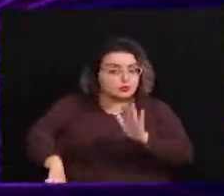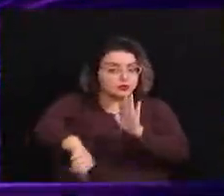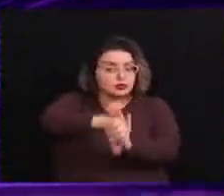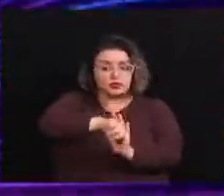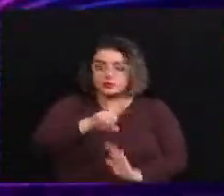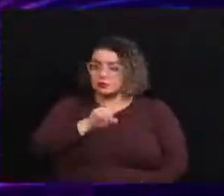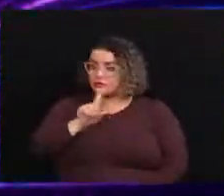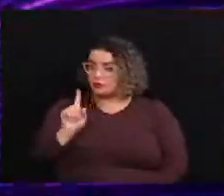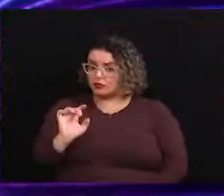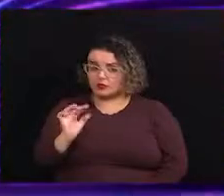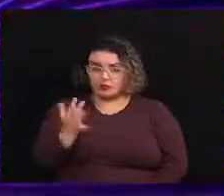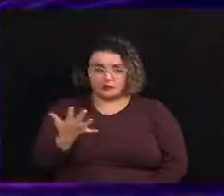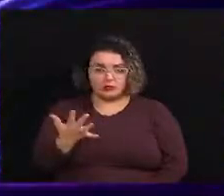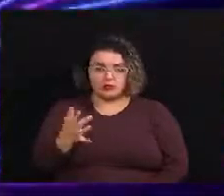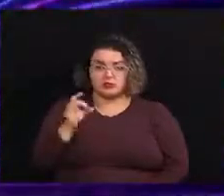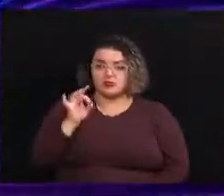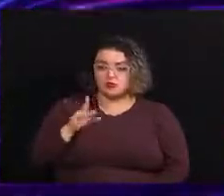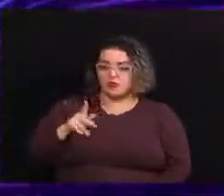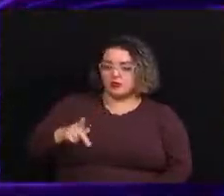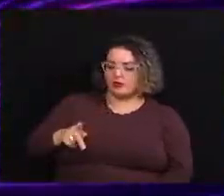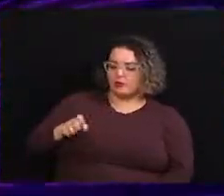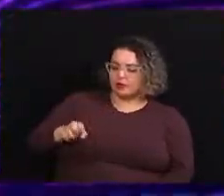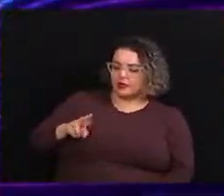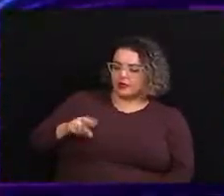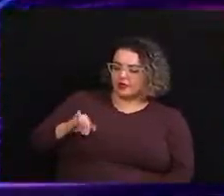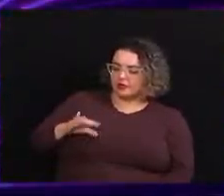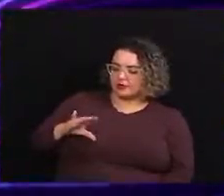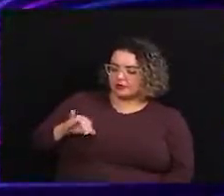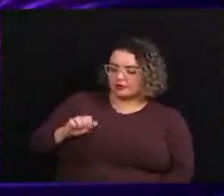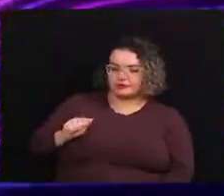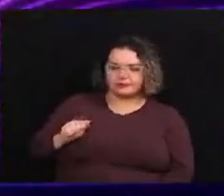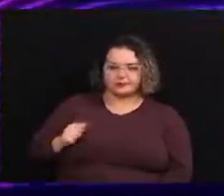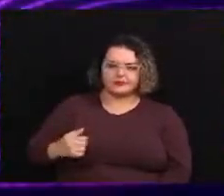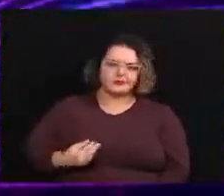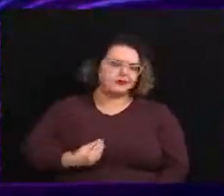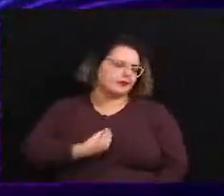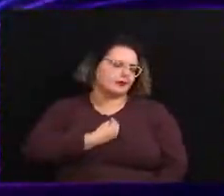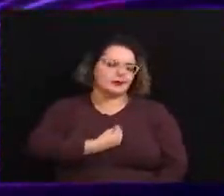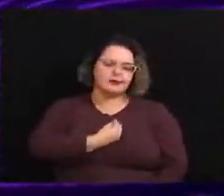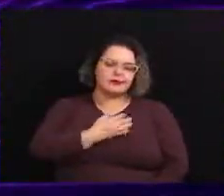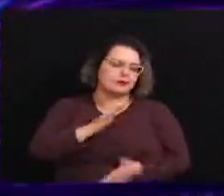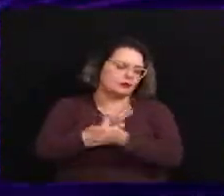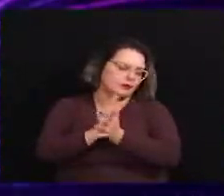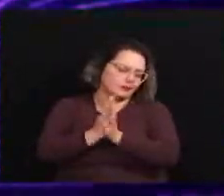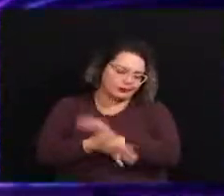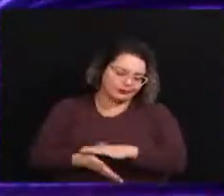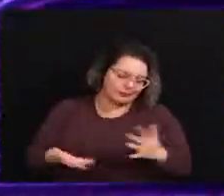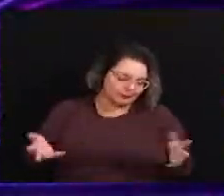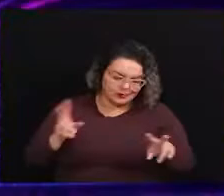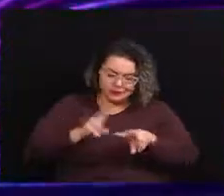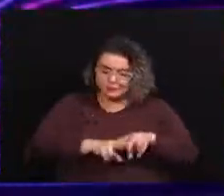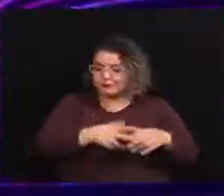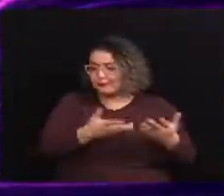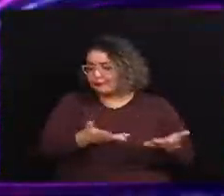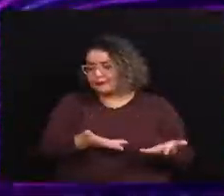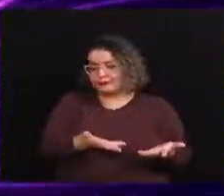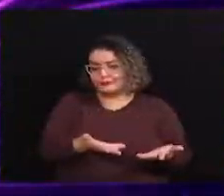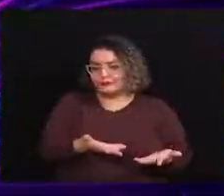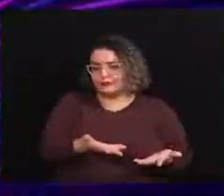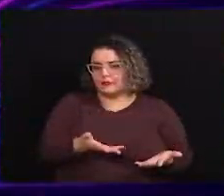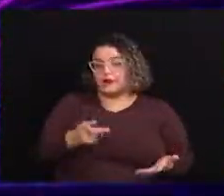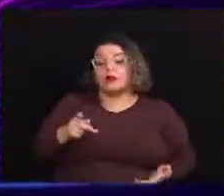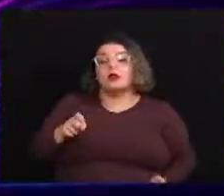não cometeram, e somente a perícia, que acabou, né, mas isso daí a vida dela já está destruída, já está anos encarcerados e tal,